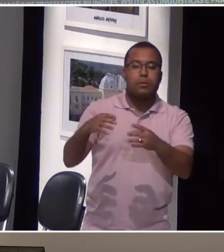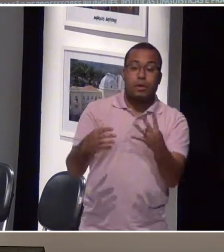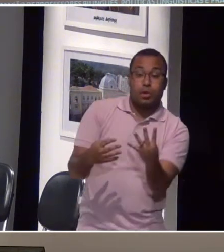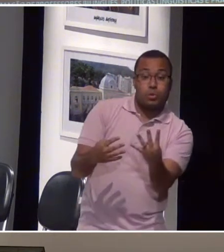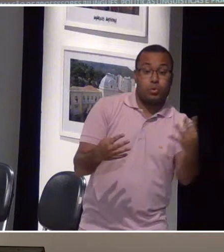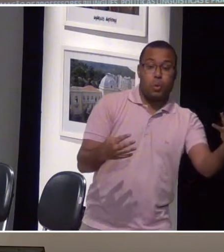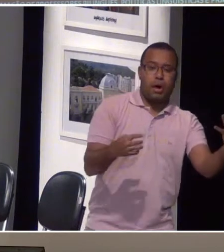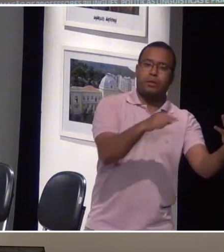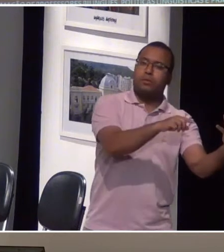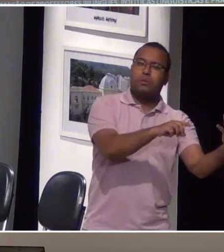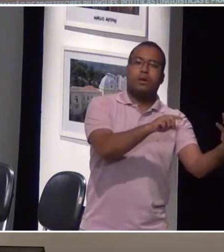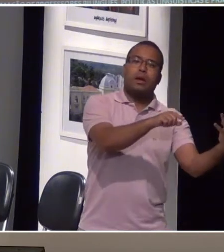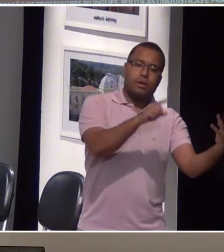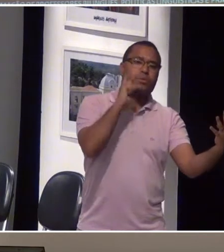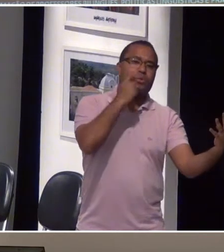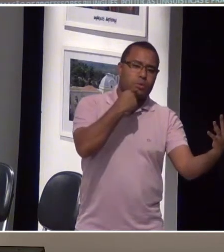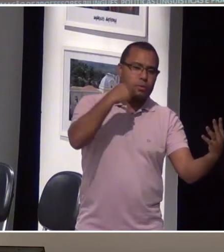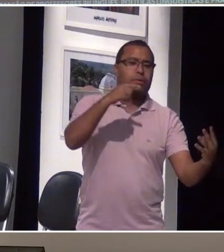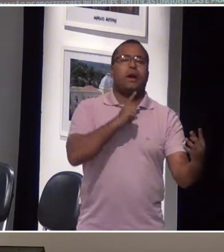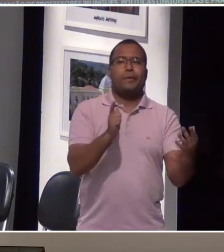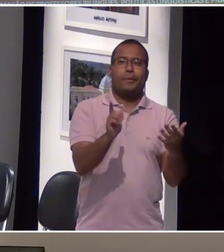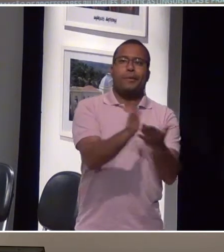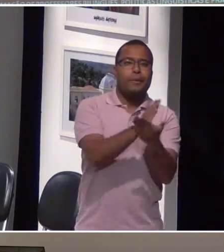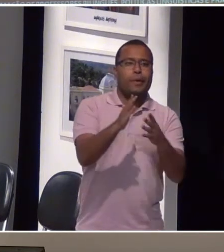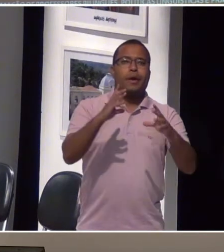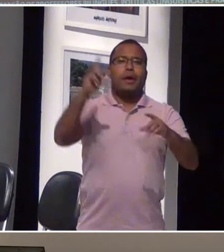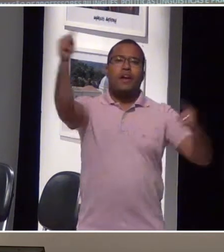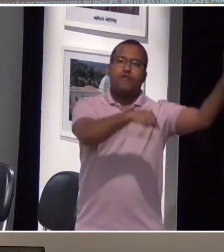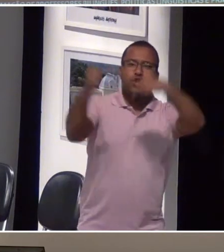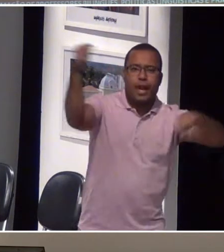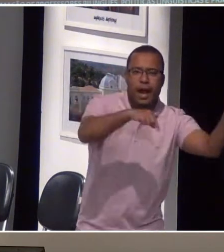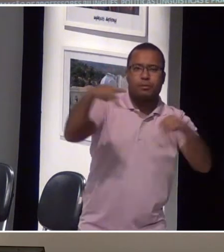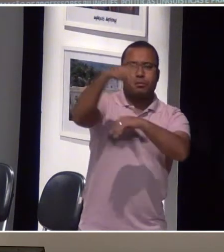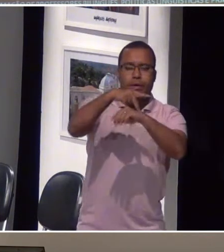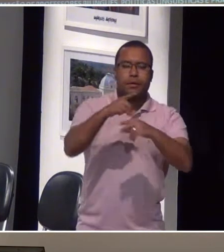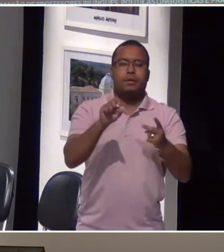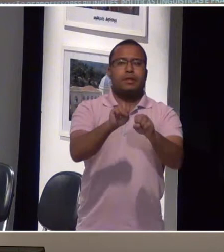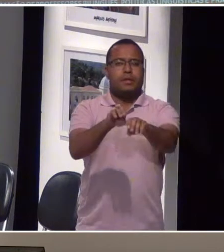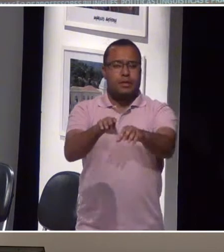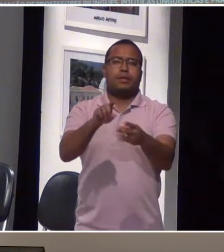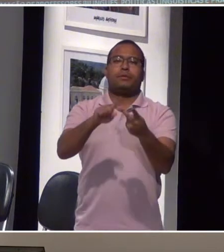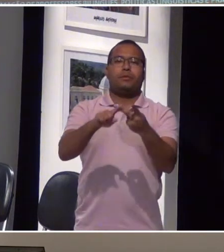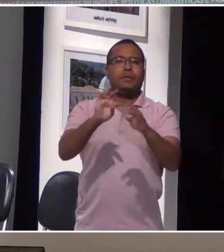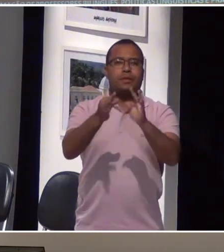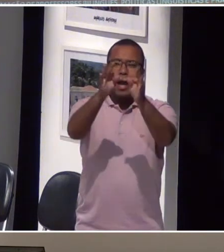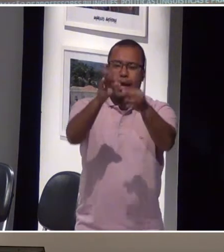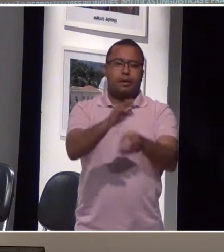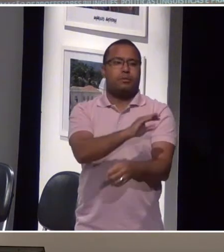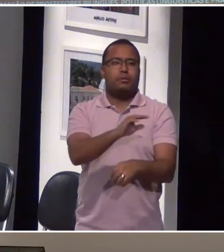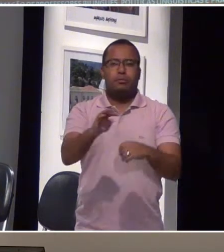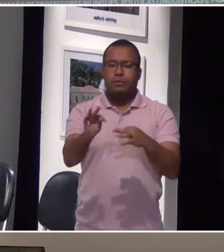4 que não trabalham com a temática da surdez, uma trabalha com questões de refugiados, outra trabalha com questões de inclusão no ensino técnico e